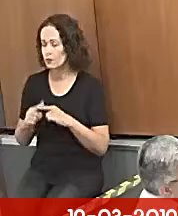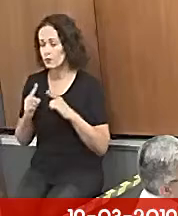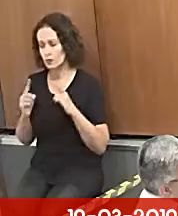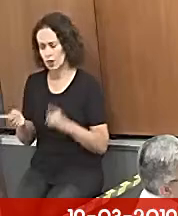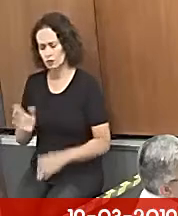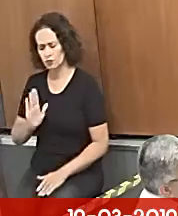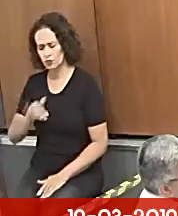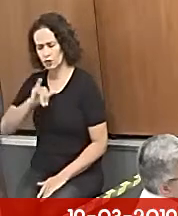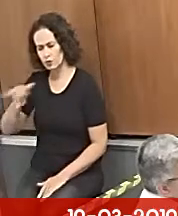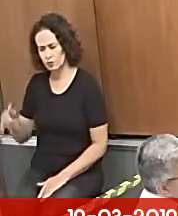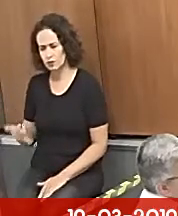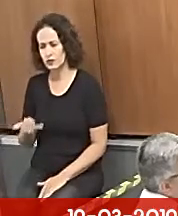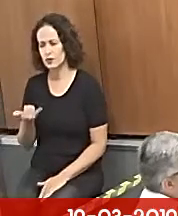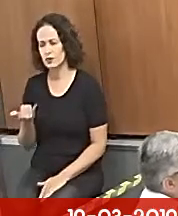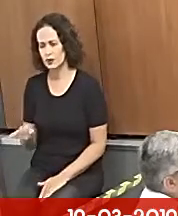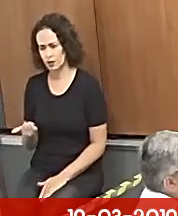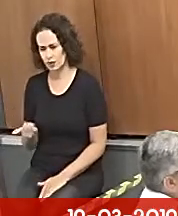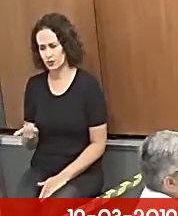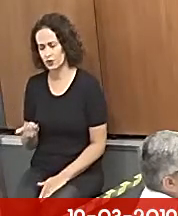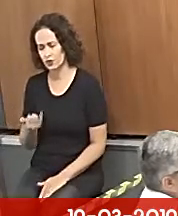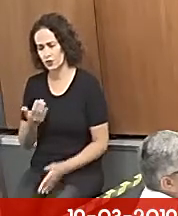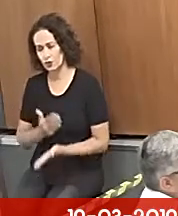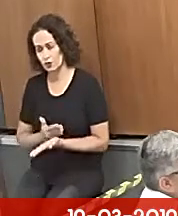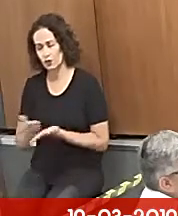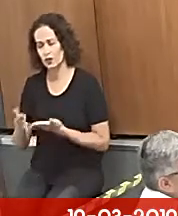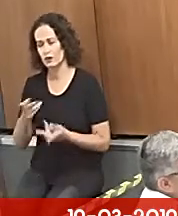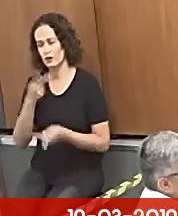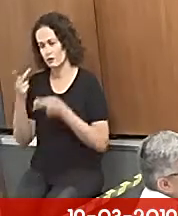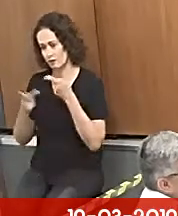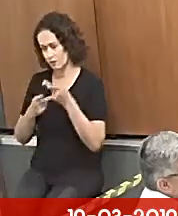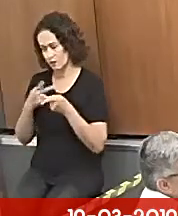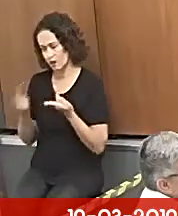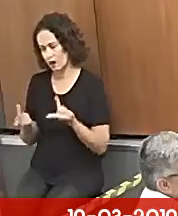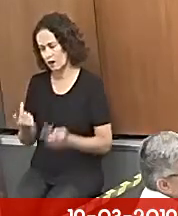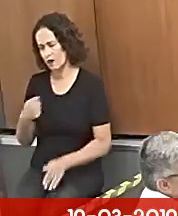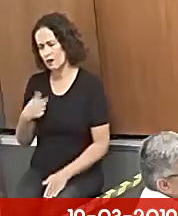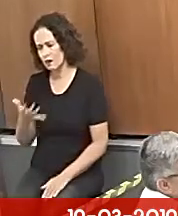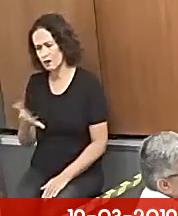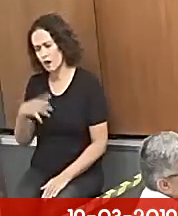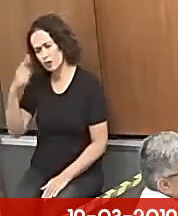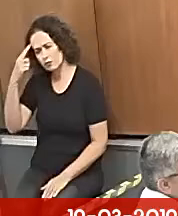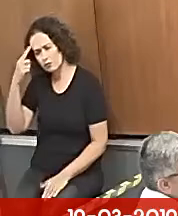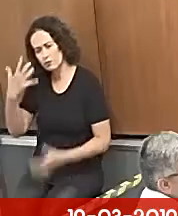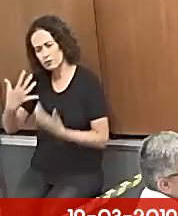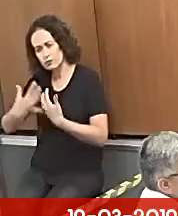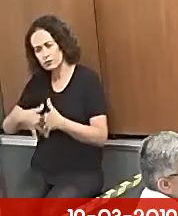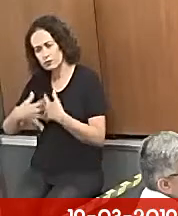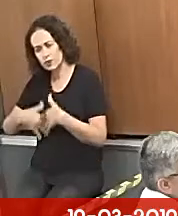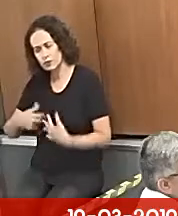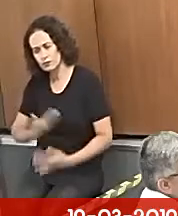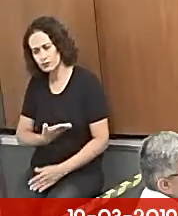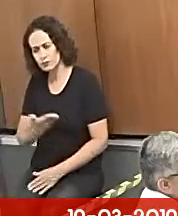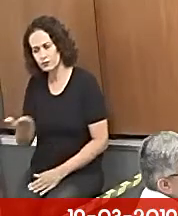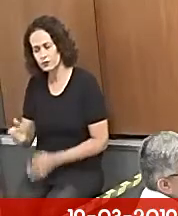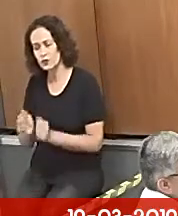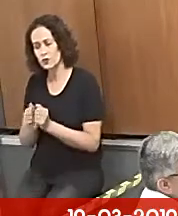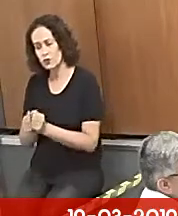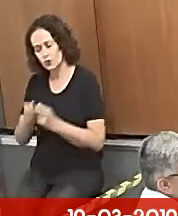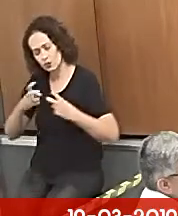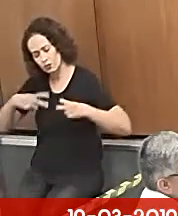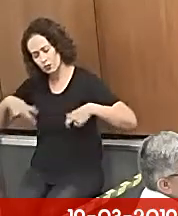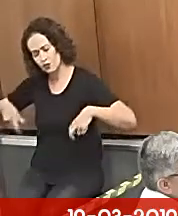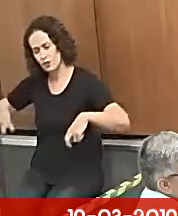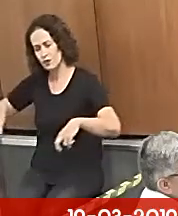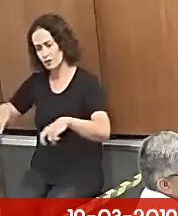foi me dado a oportunidade de ta fala eu queria fazer uma reflexão com os demais colegas e com a mesa para a gente pensar